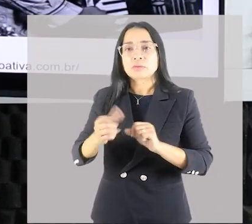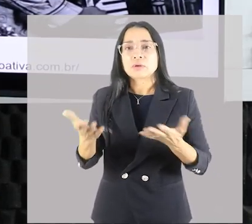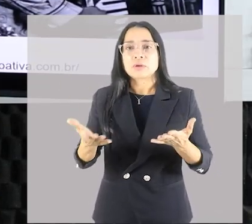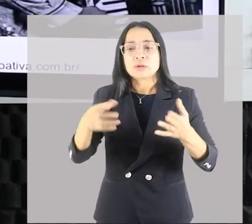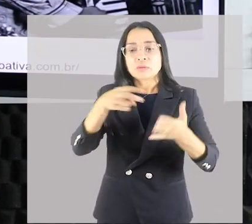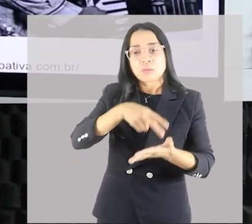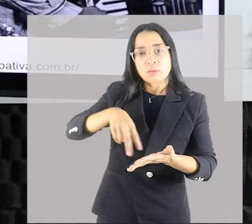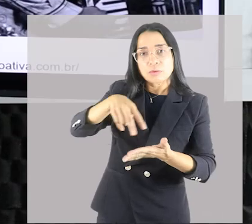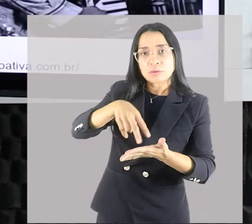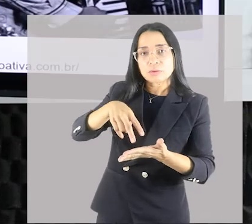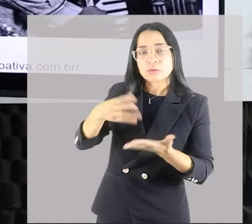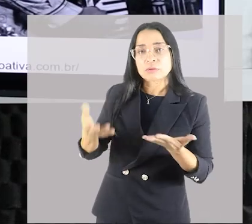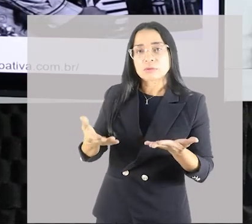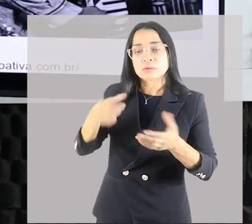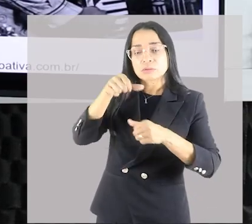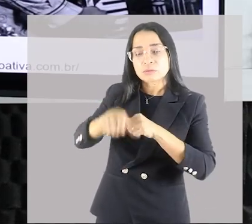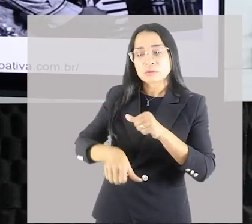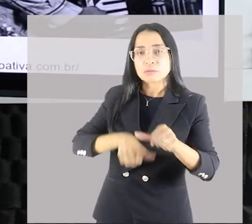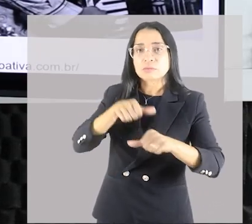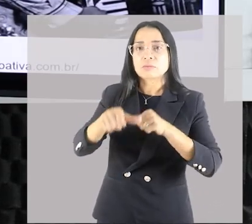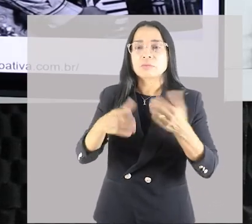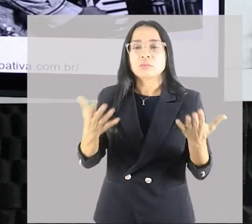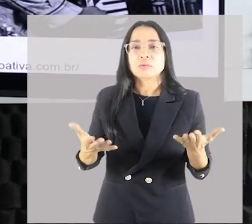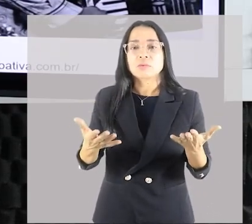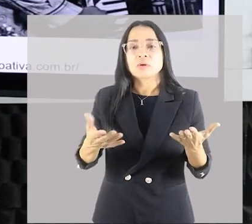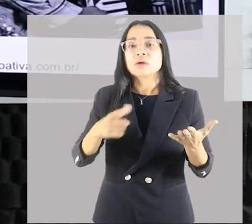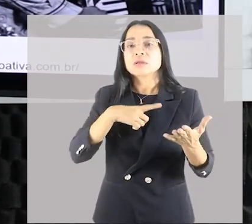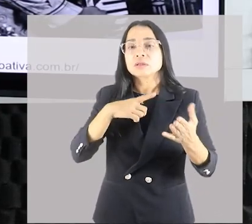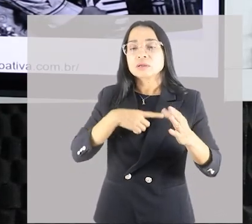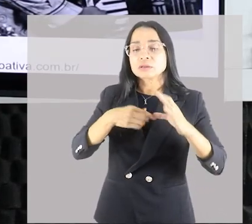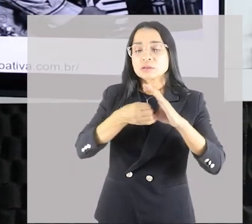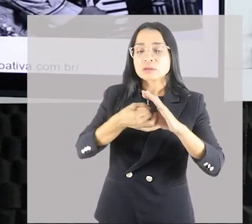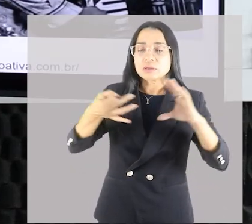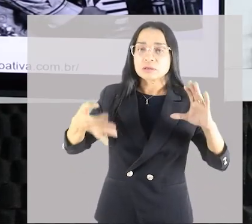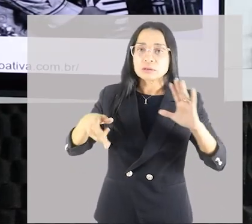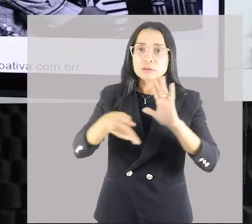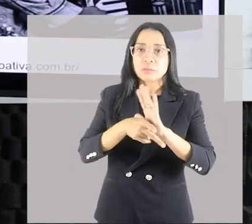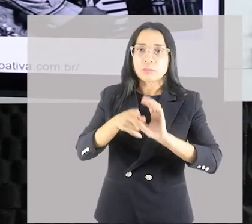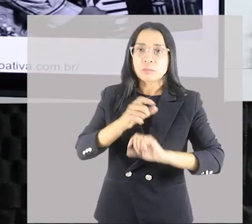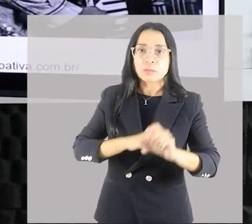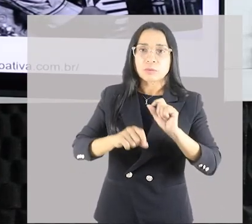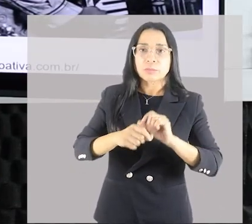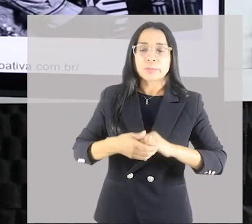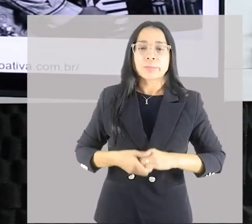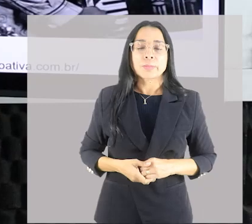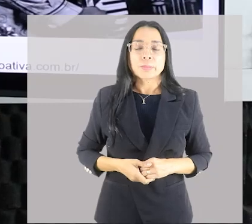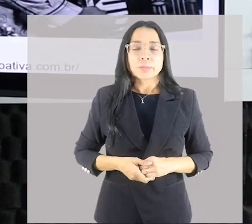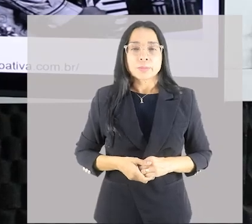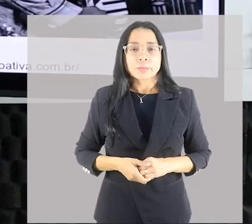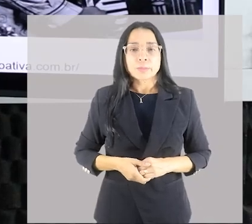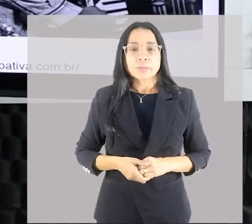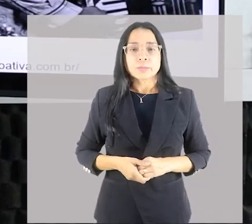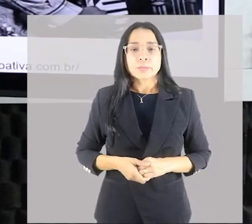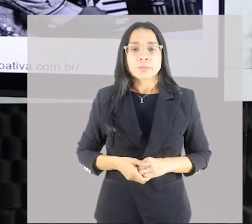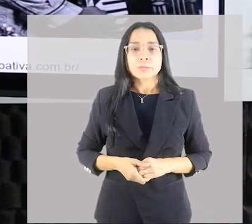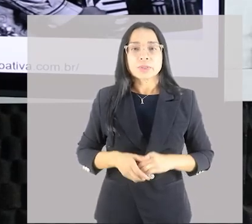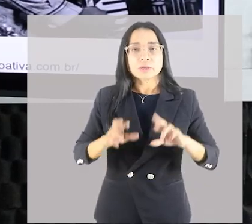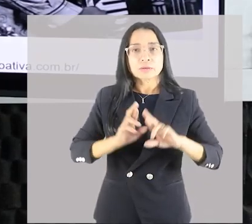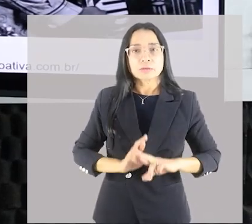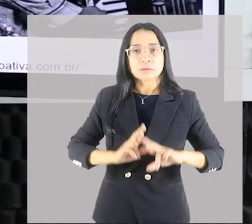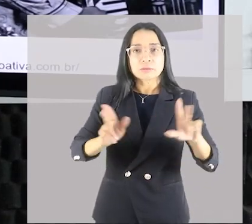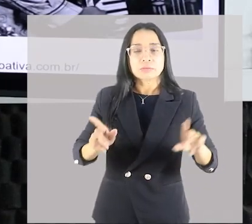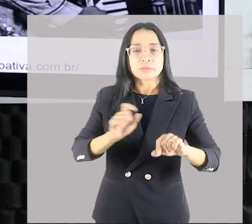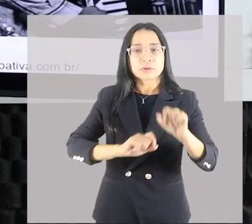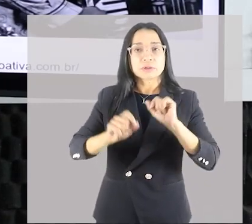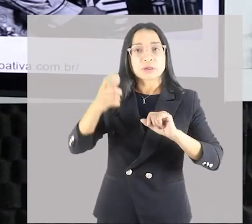uma dança. E aí ela vai ter as suas características peculiares, tá? Que vai